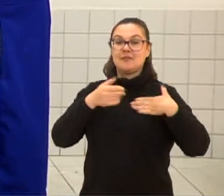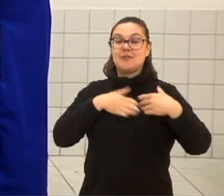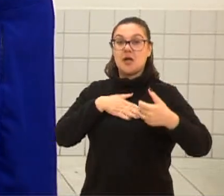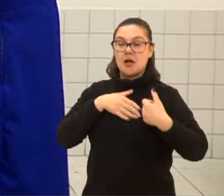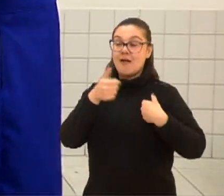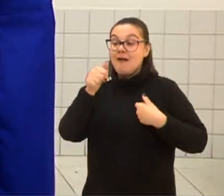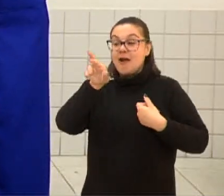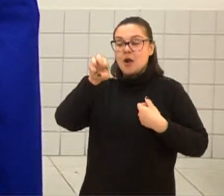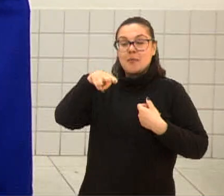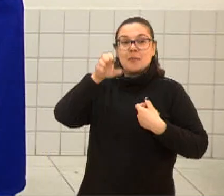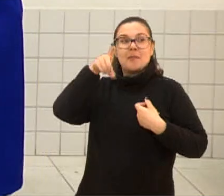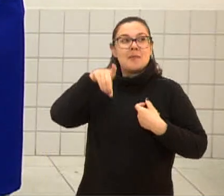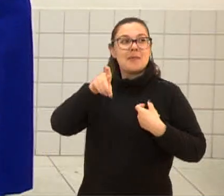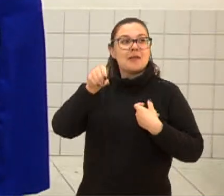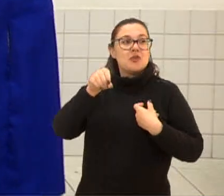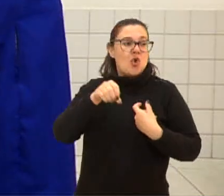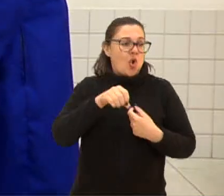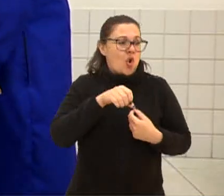Armando Olindo